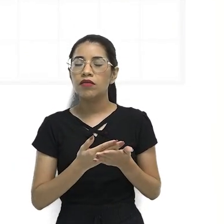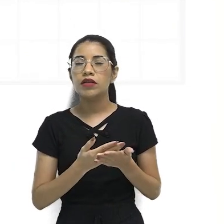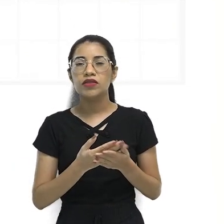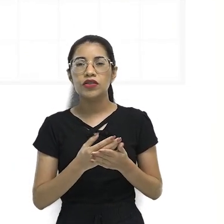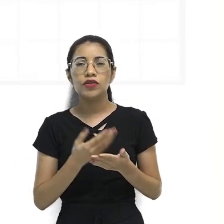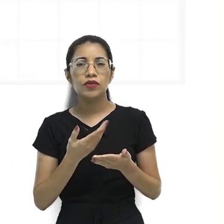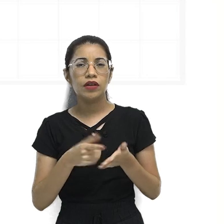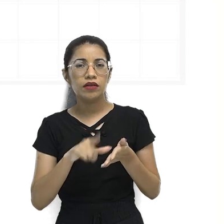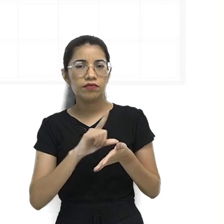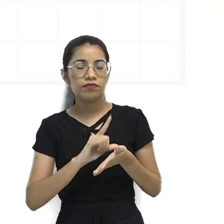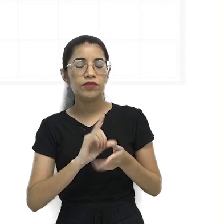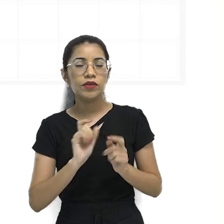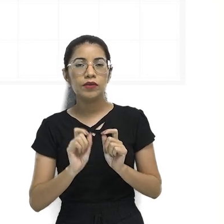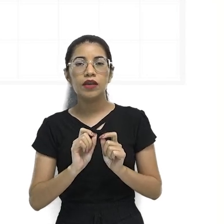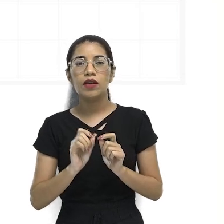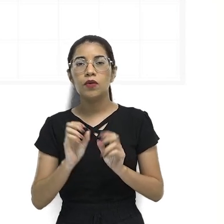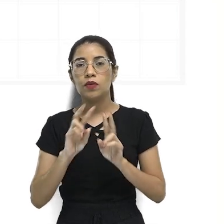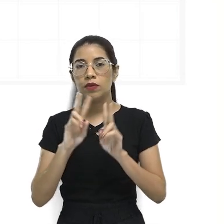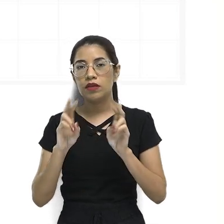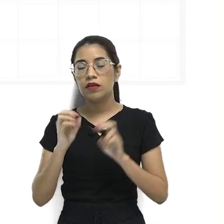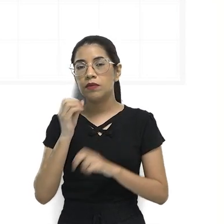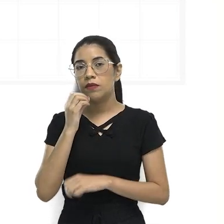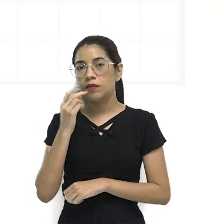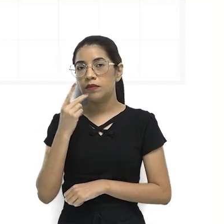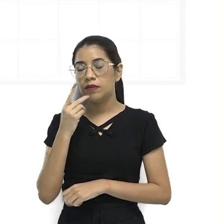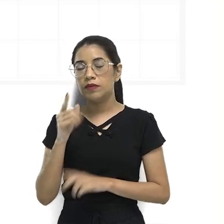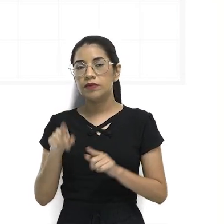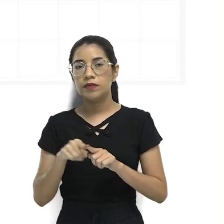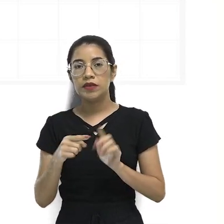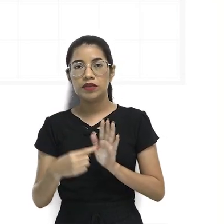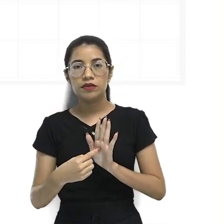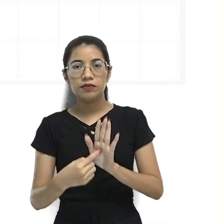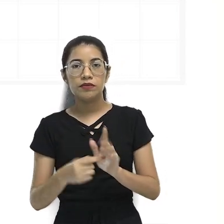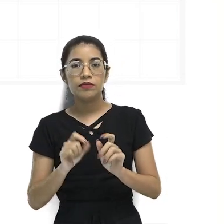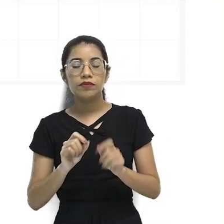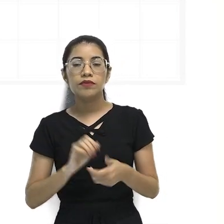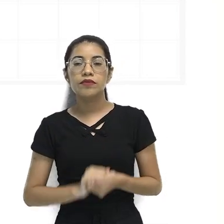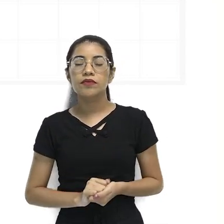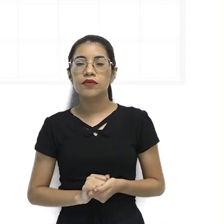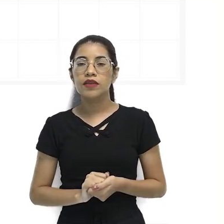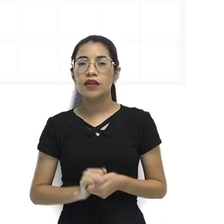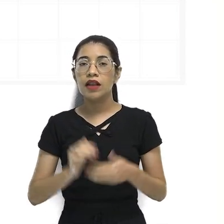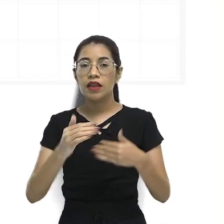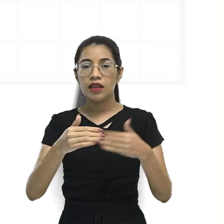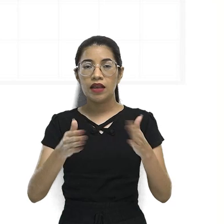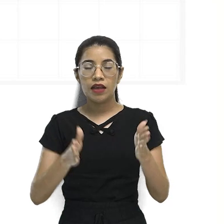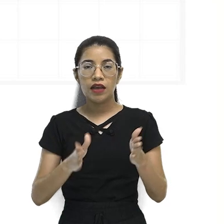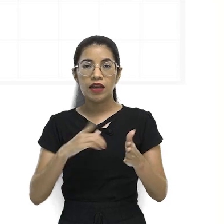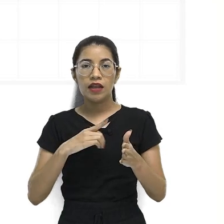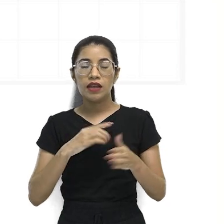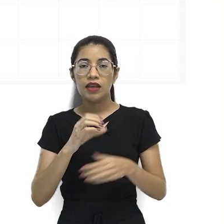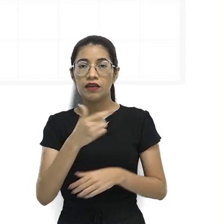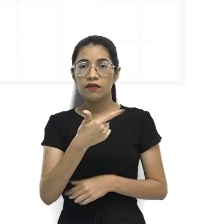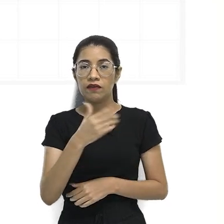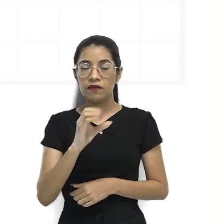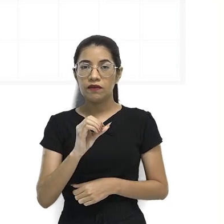nós falamos sobre a probabilidade, tá? Que diz o seguinte, ó, em uma caixa contendo 20 bolas,